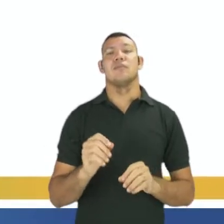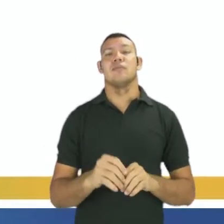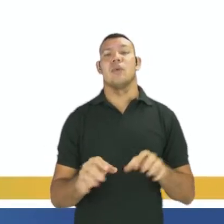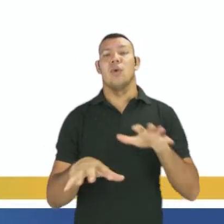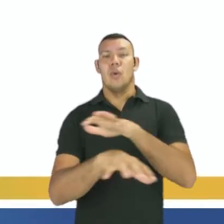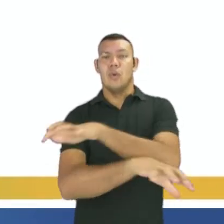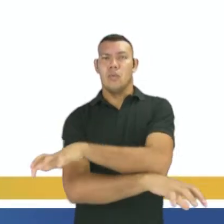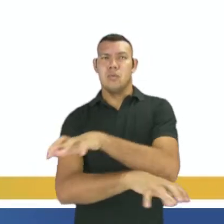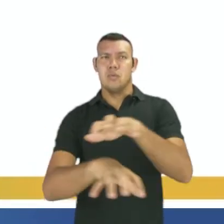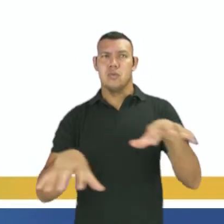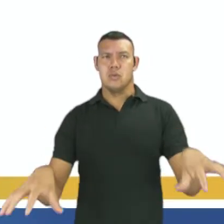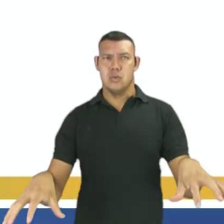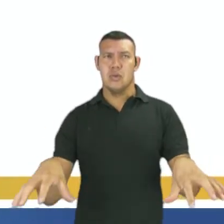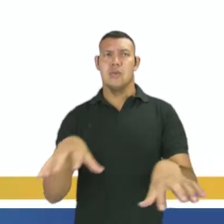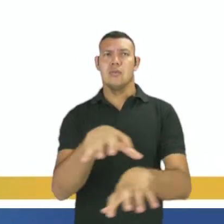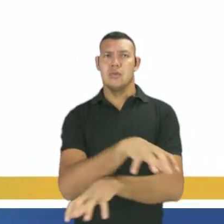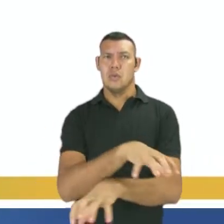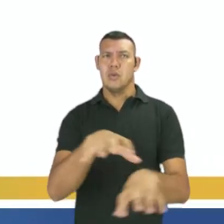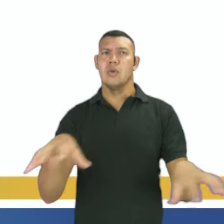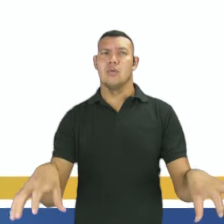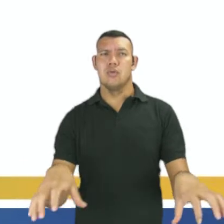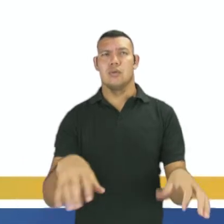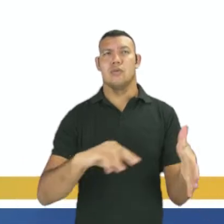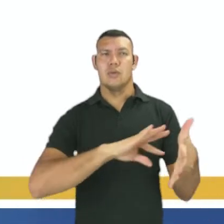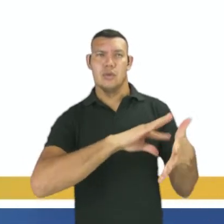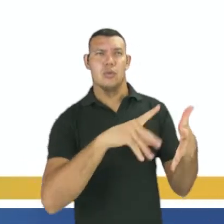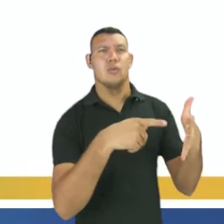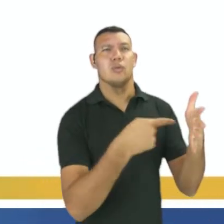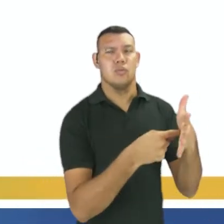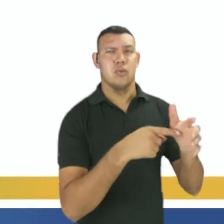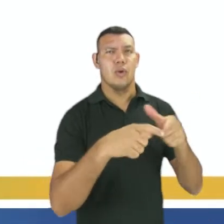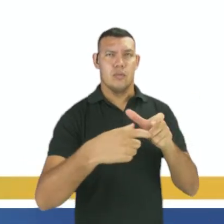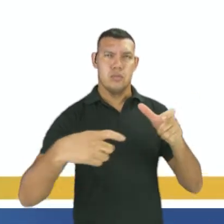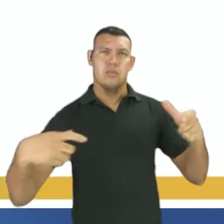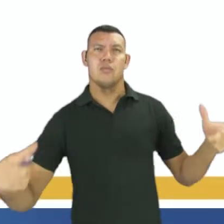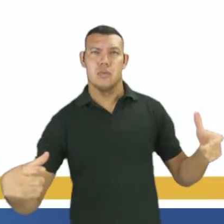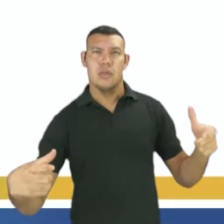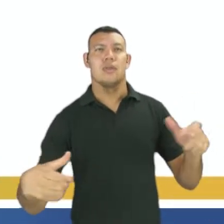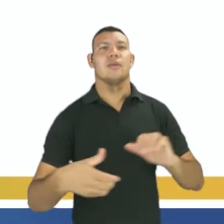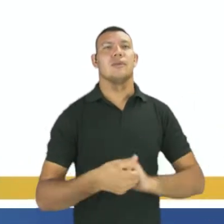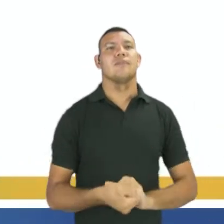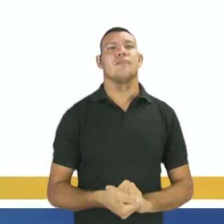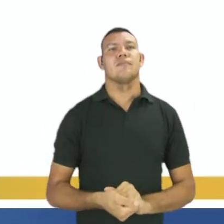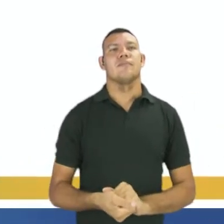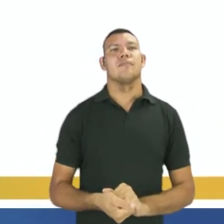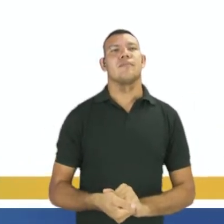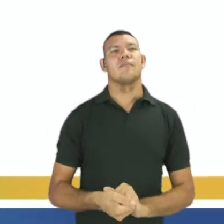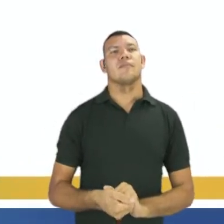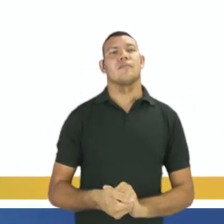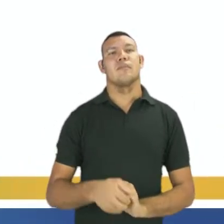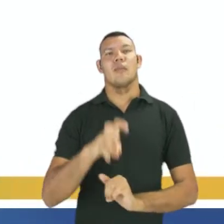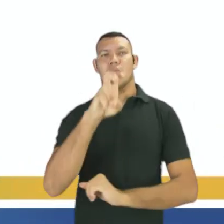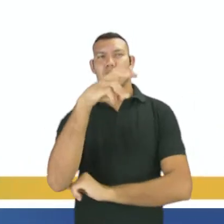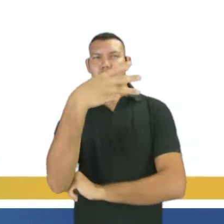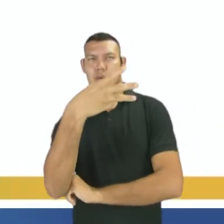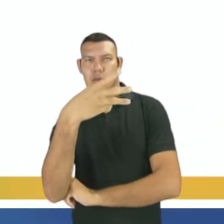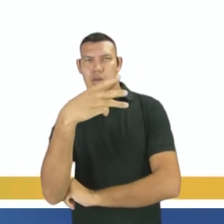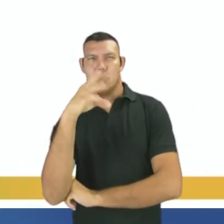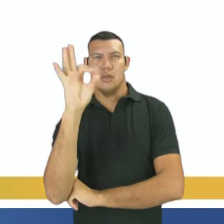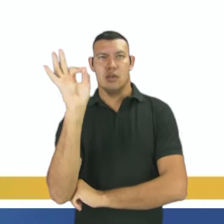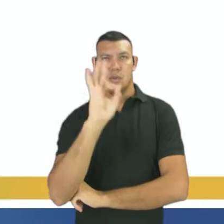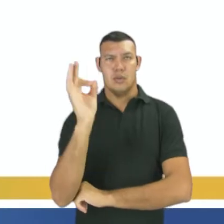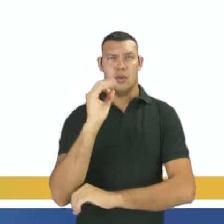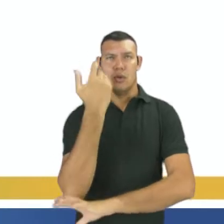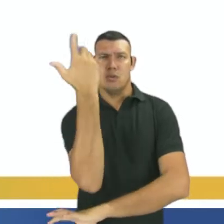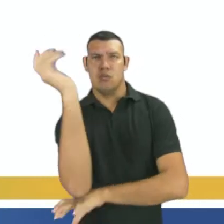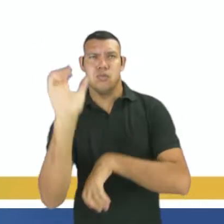Floresta Amazônica é o maior bioma ela corresponde 53 por cento das florestas tropicais ainda existentes né por isso a sua